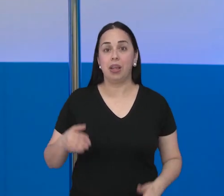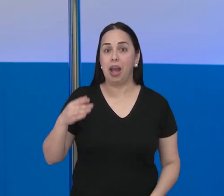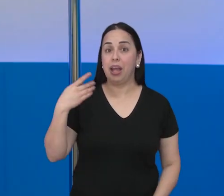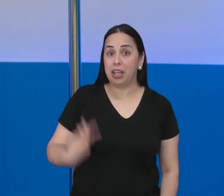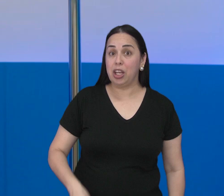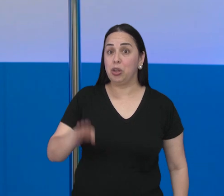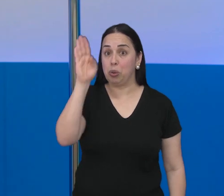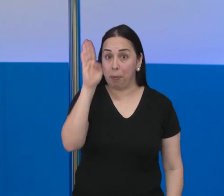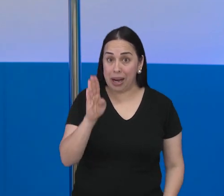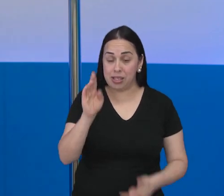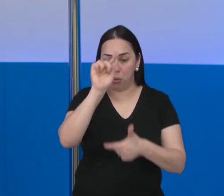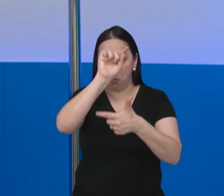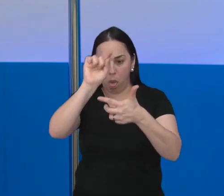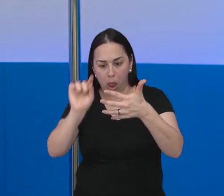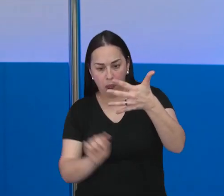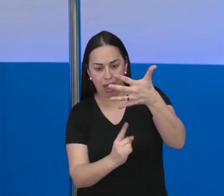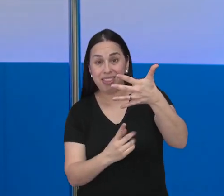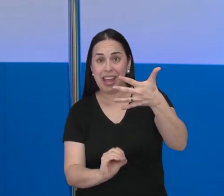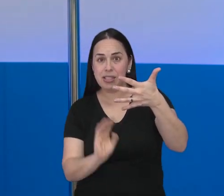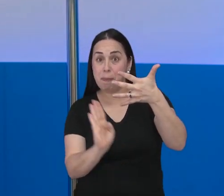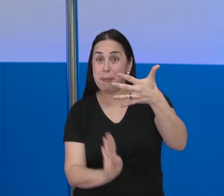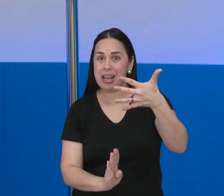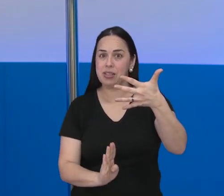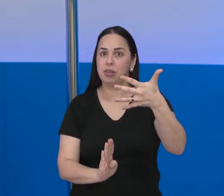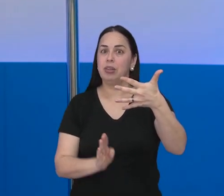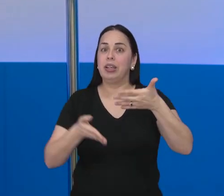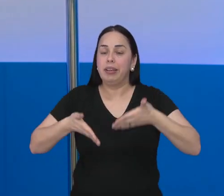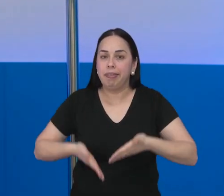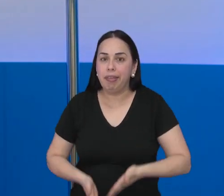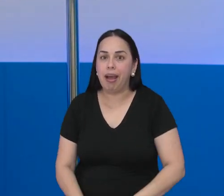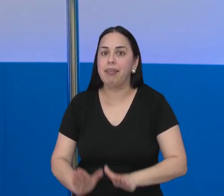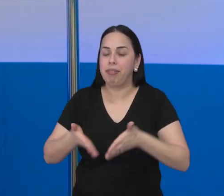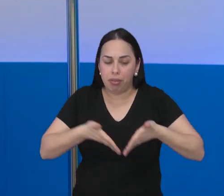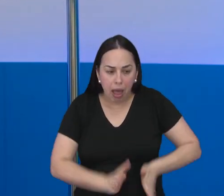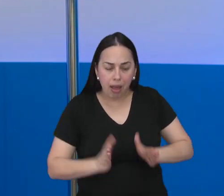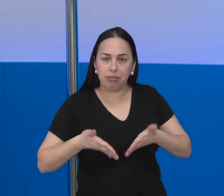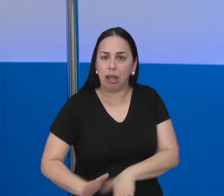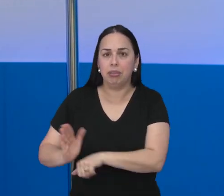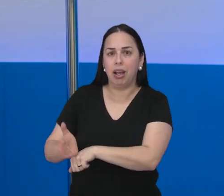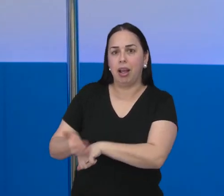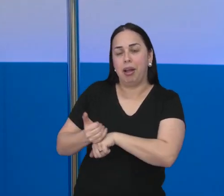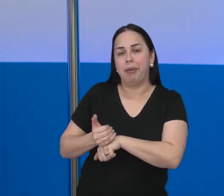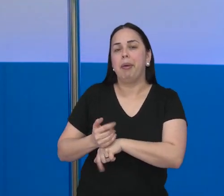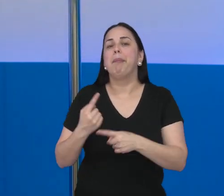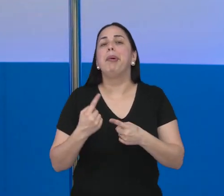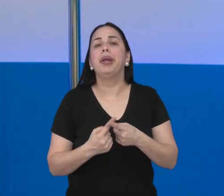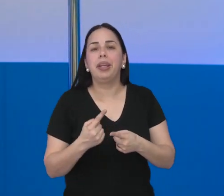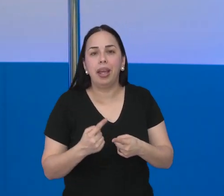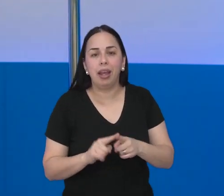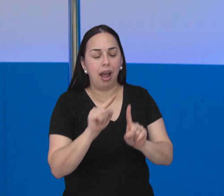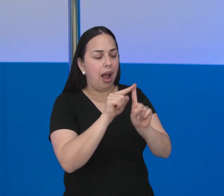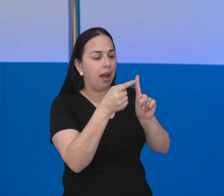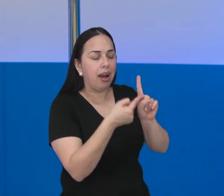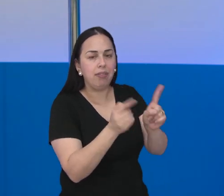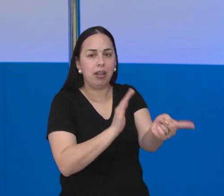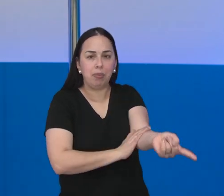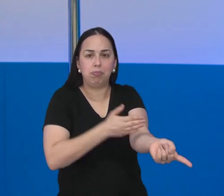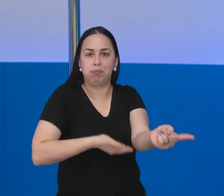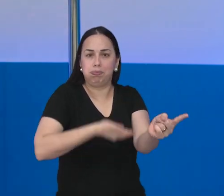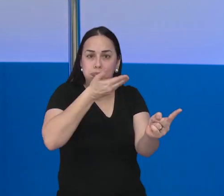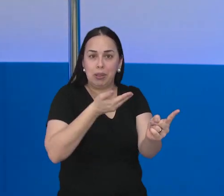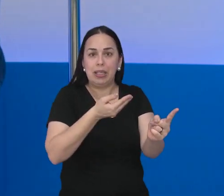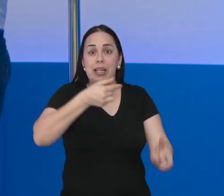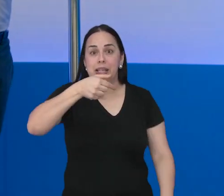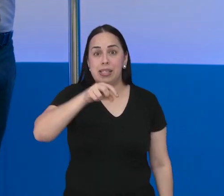E o Brasil está entre os 10 países com maior número de nascimentos prematuros no mundo. E entre as causas está a pré-eclâmpsia,